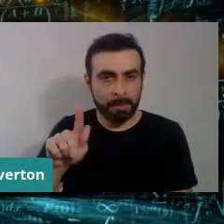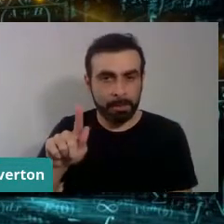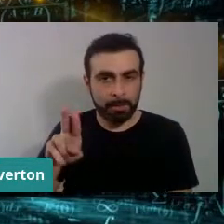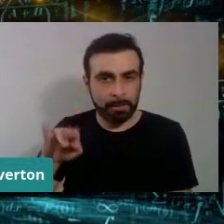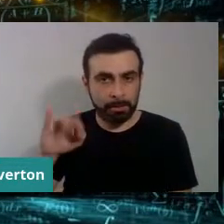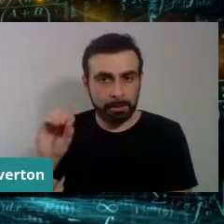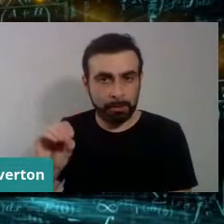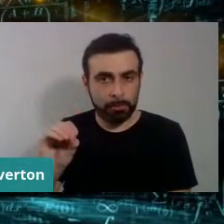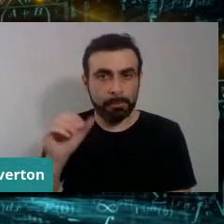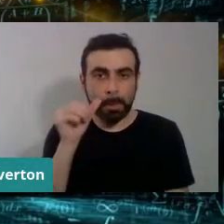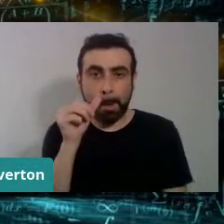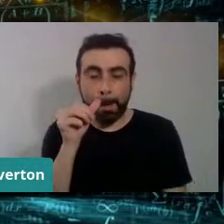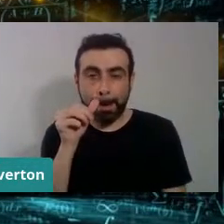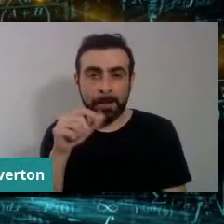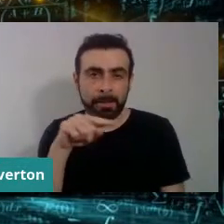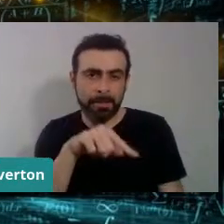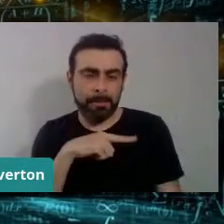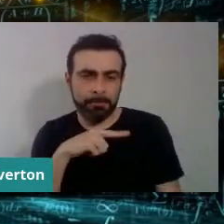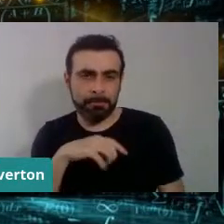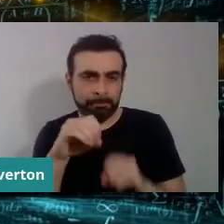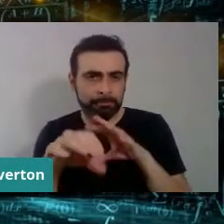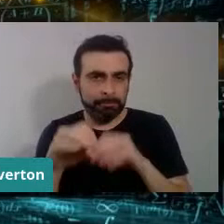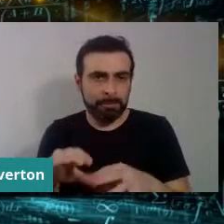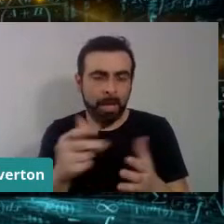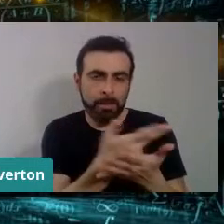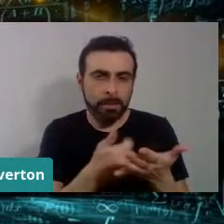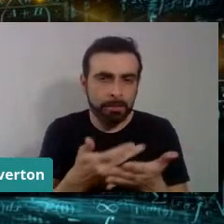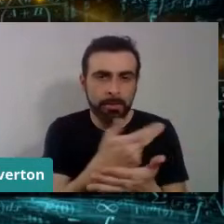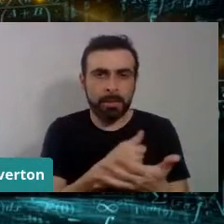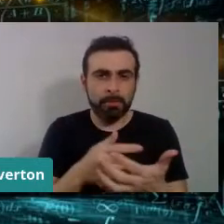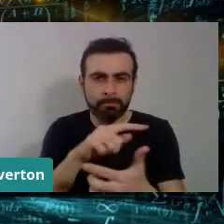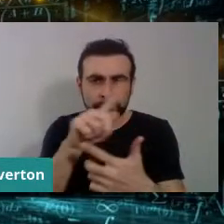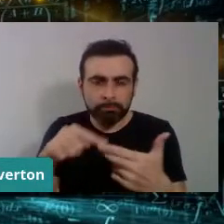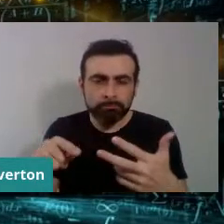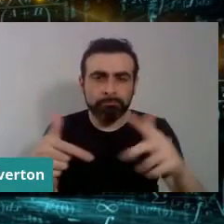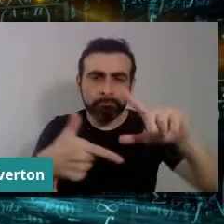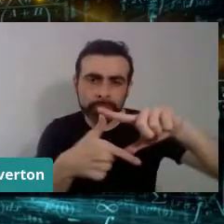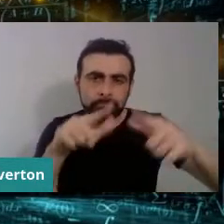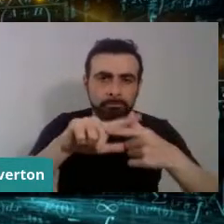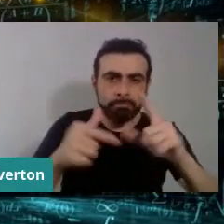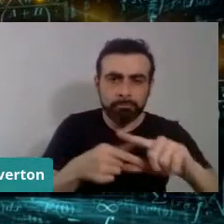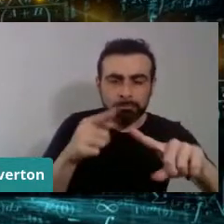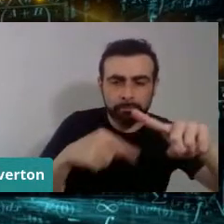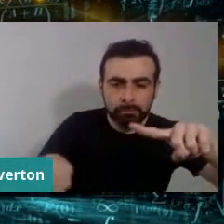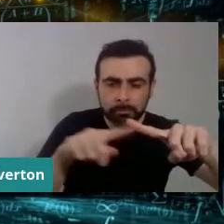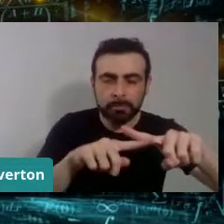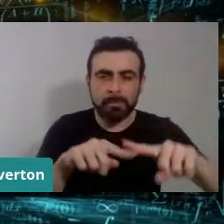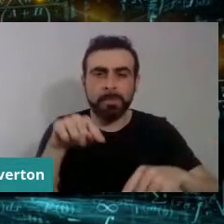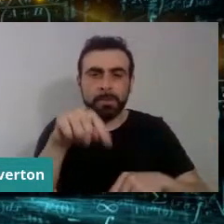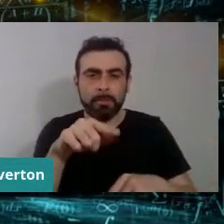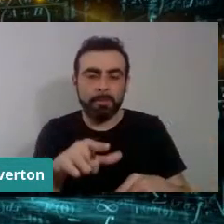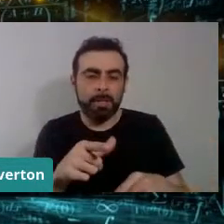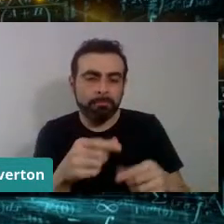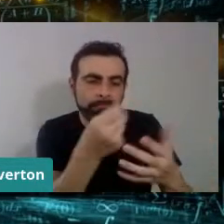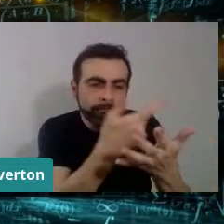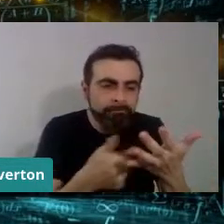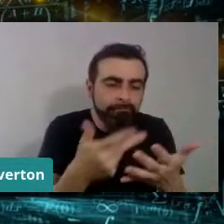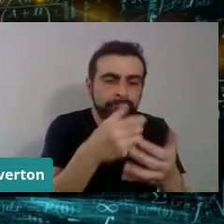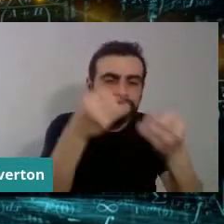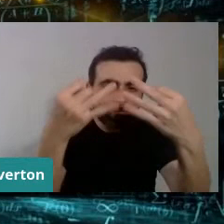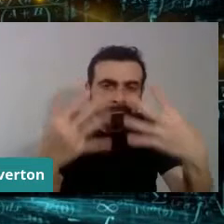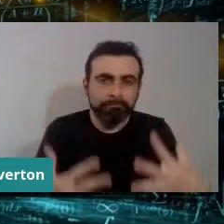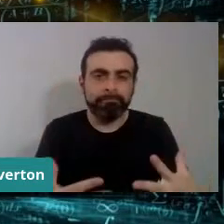Professor Guido, que dava aula de desenho geométrico e de geometria descritiva, com